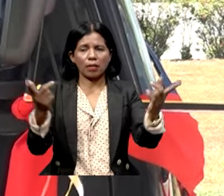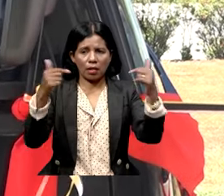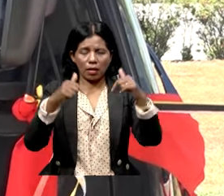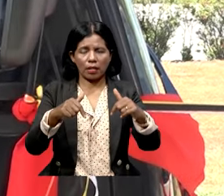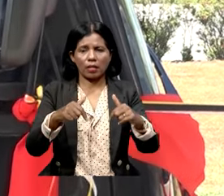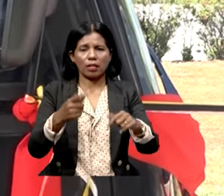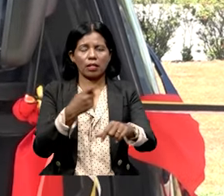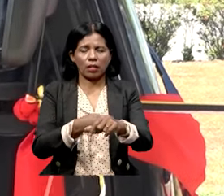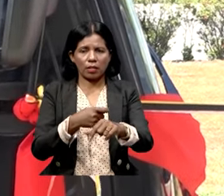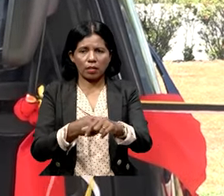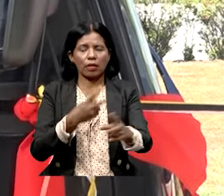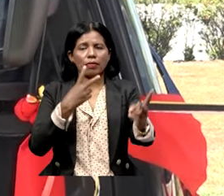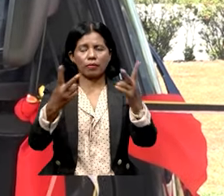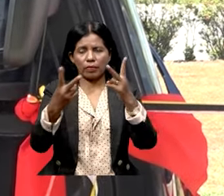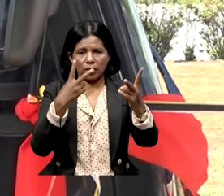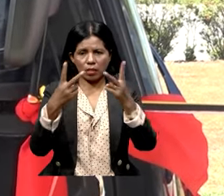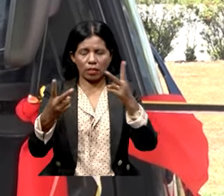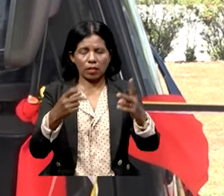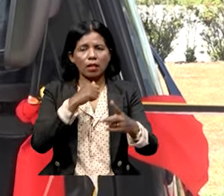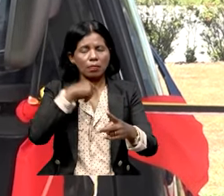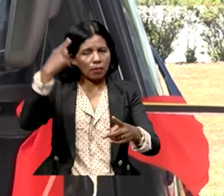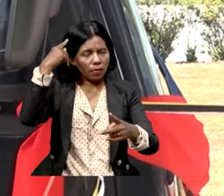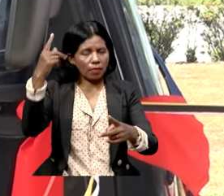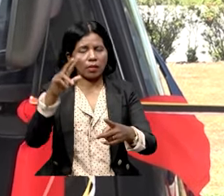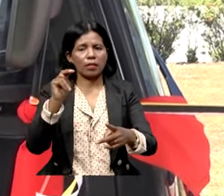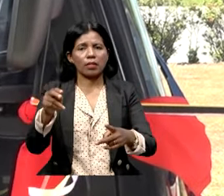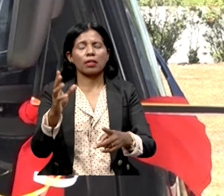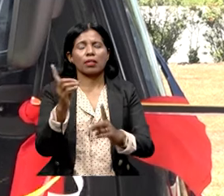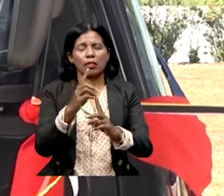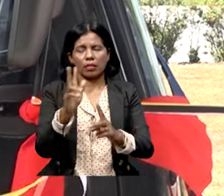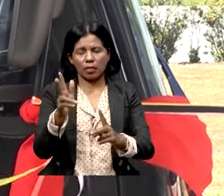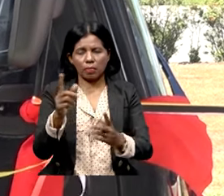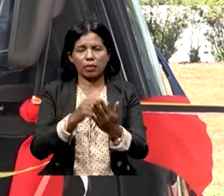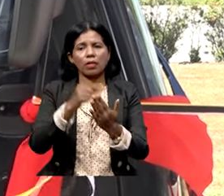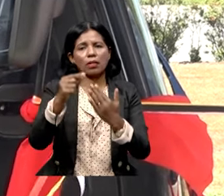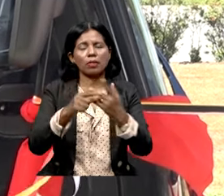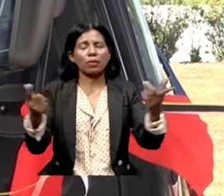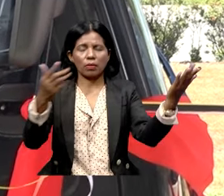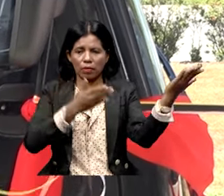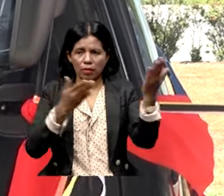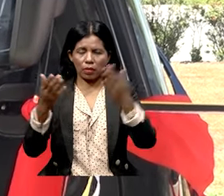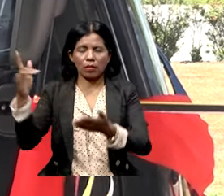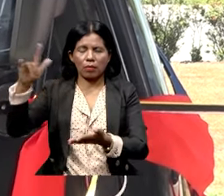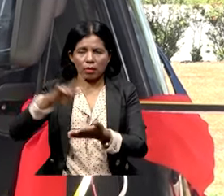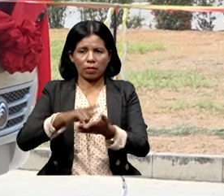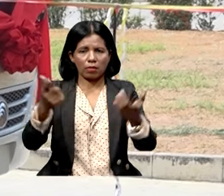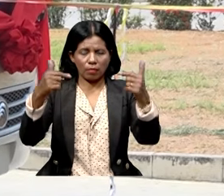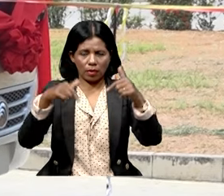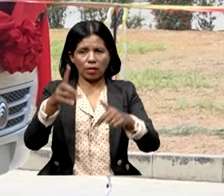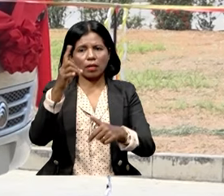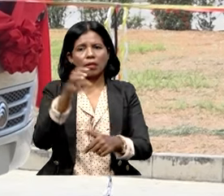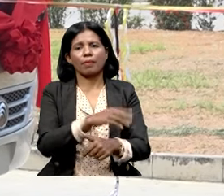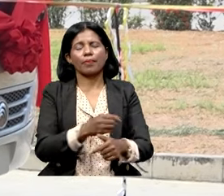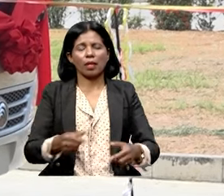E há tempo nebe que visita Santo Padre Nia, no mos 30 de agosto mai ve, toma ohin, hosi aeroporto mag mai liu te queda ne, ne?